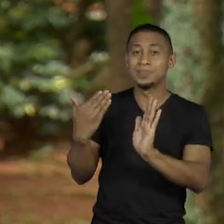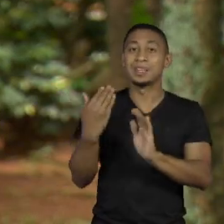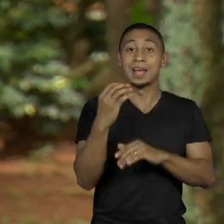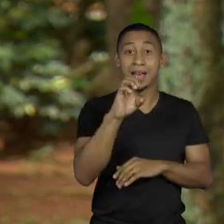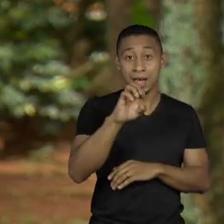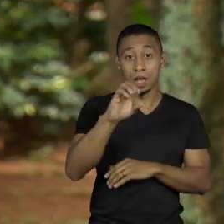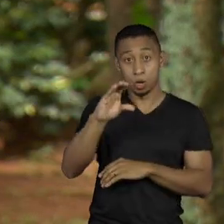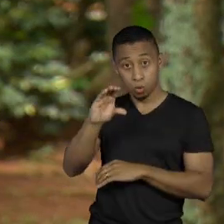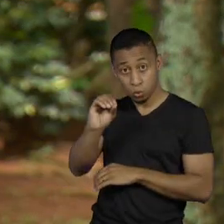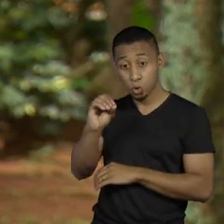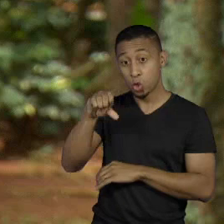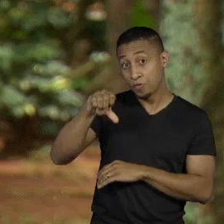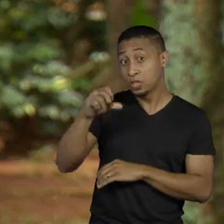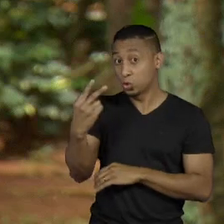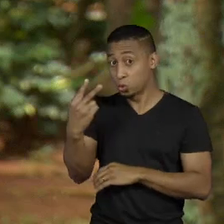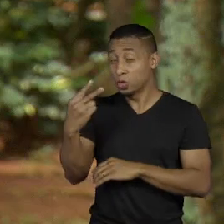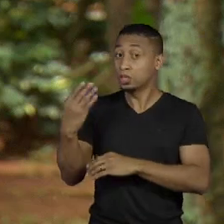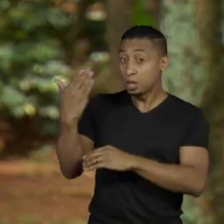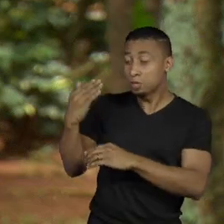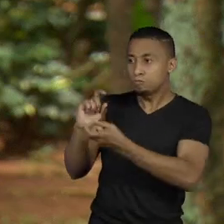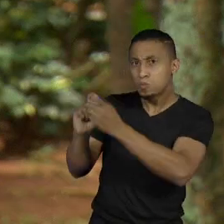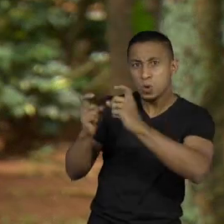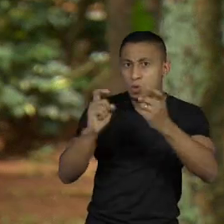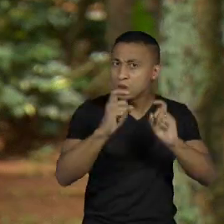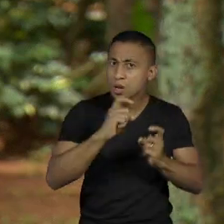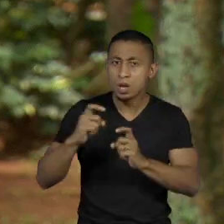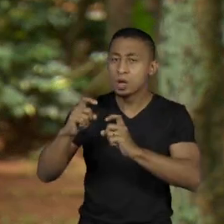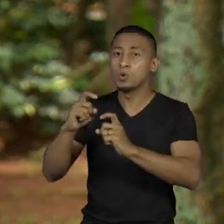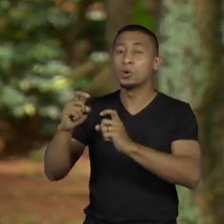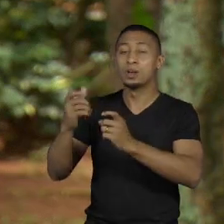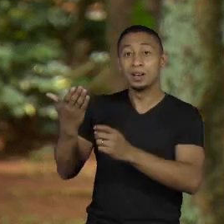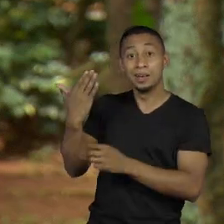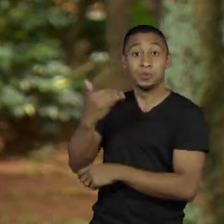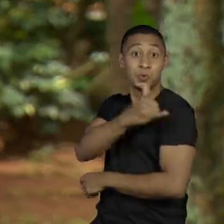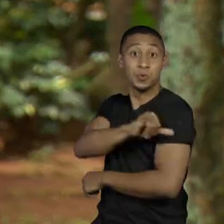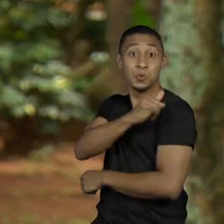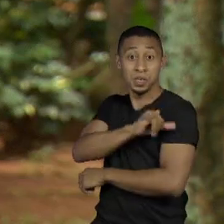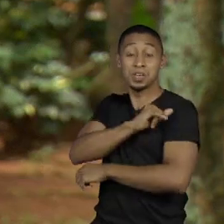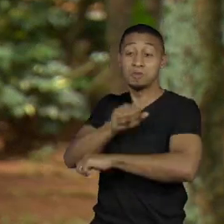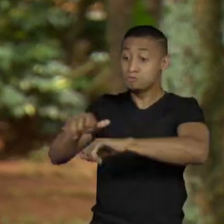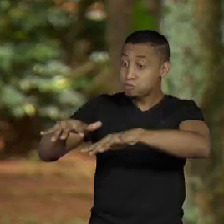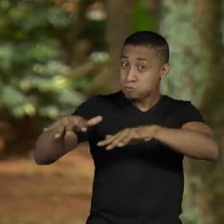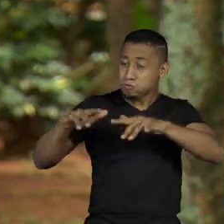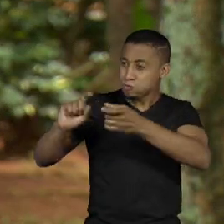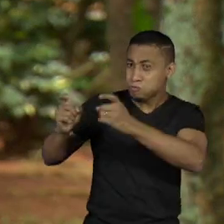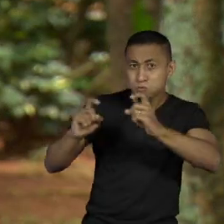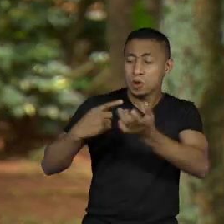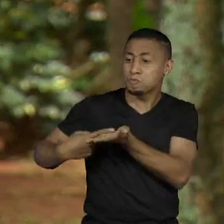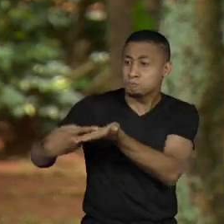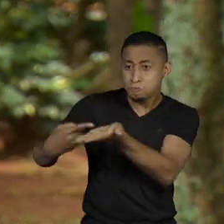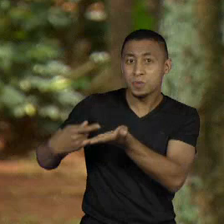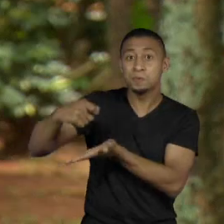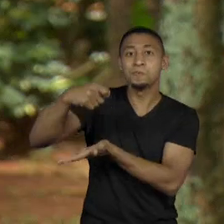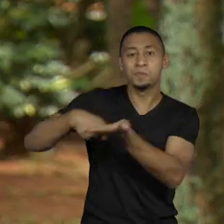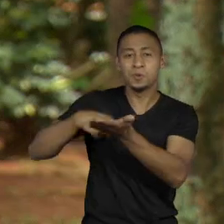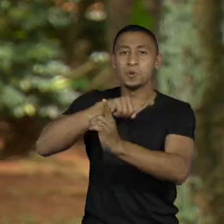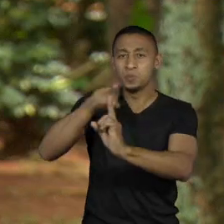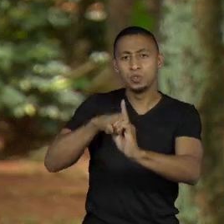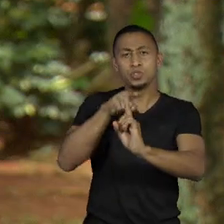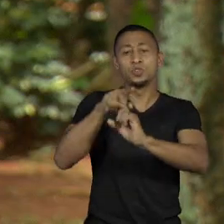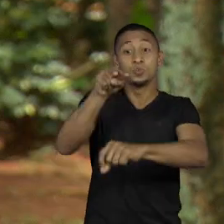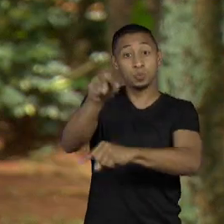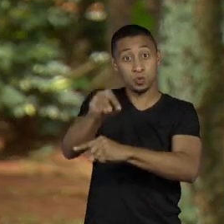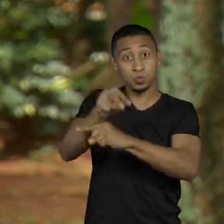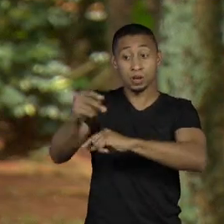foi um grande encontro de meio ambiente realizado no Rio de Janeiro. As metas se referem não só à conservação